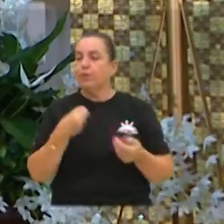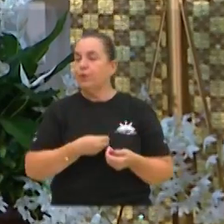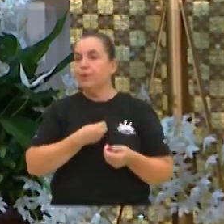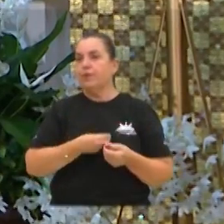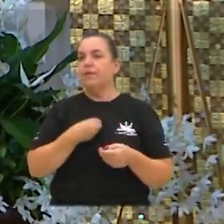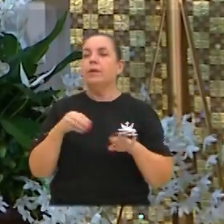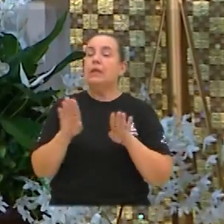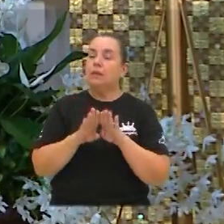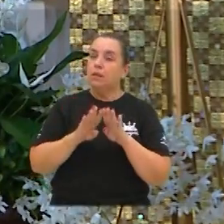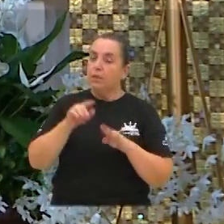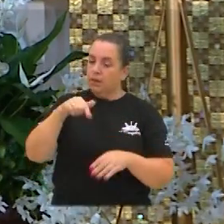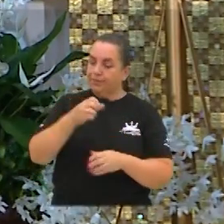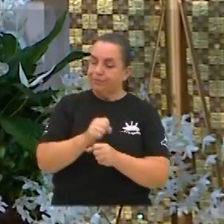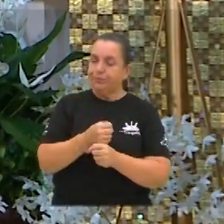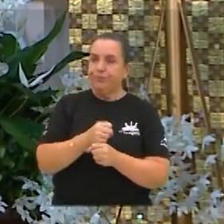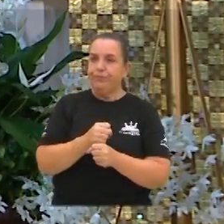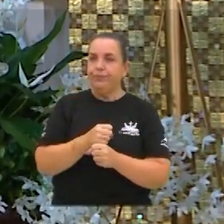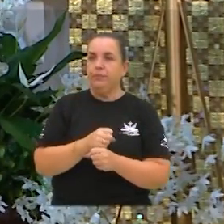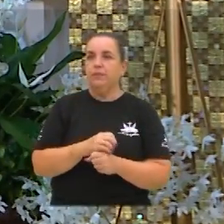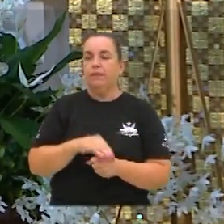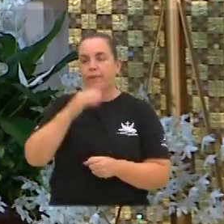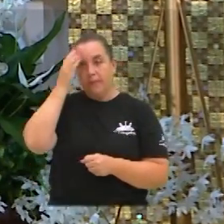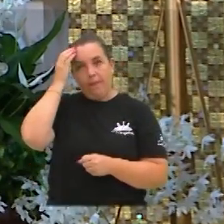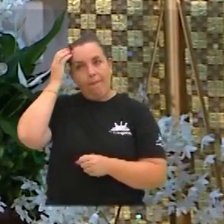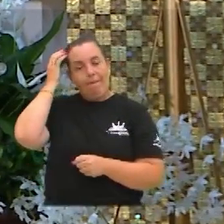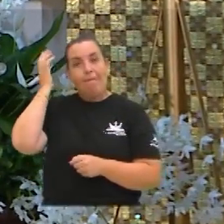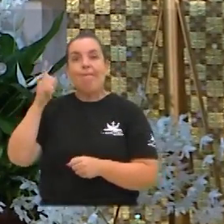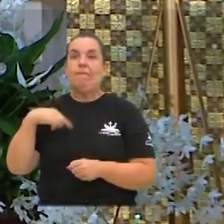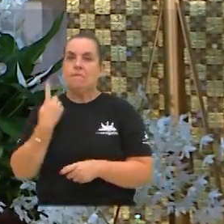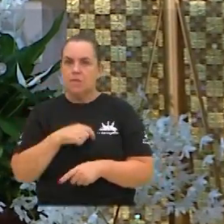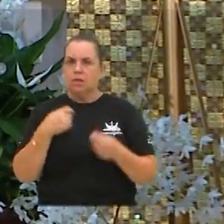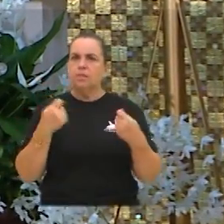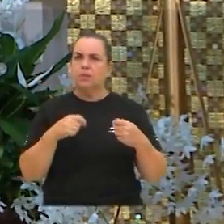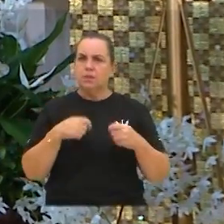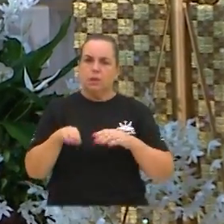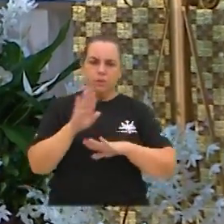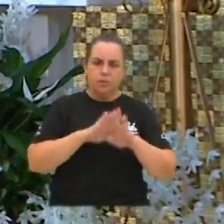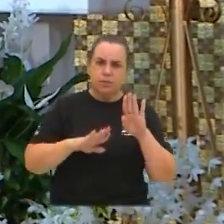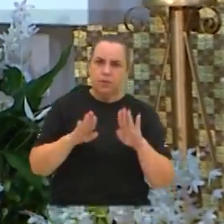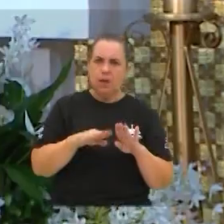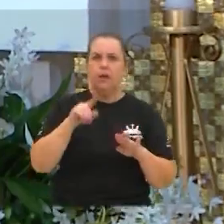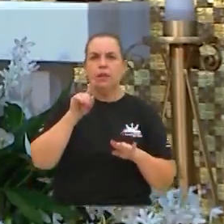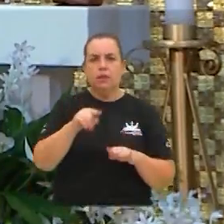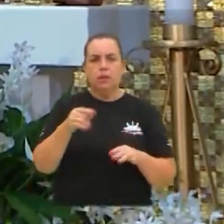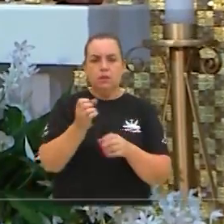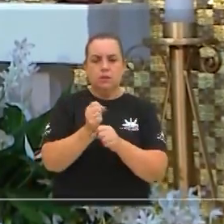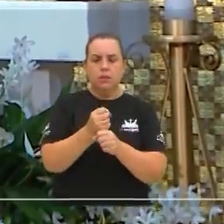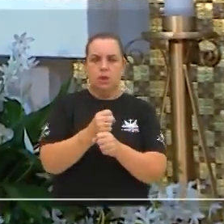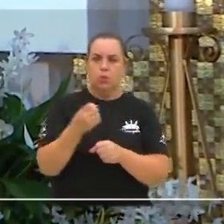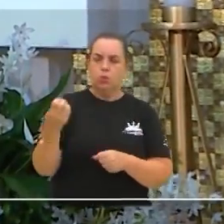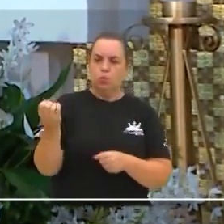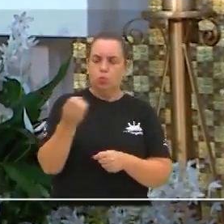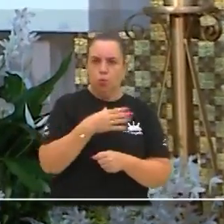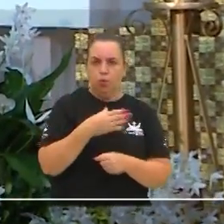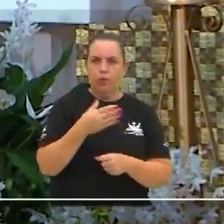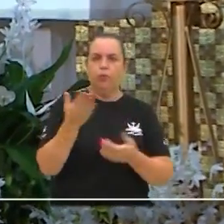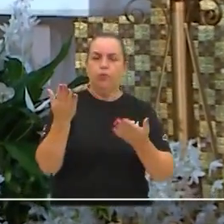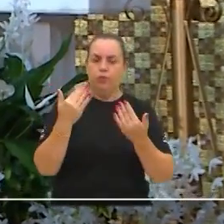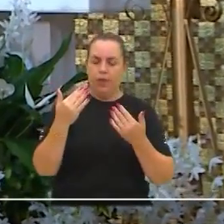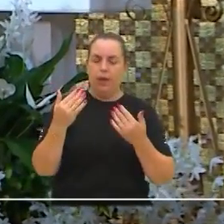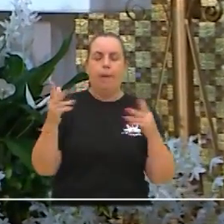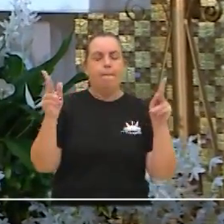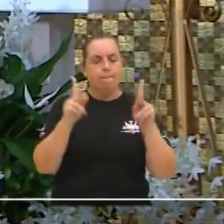E se neste ano, eu até falava uma mensagem de ano novo, que o ano novo venha de paz,